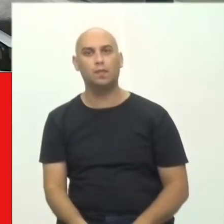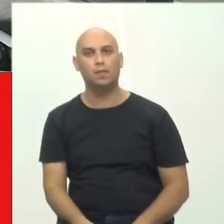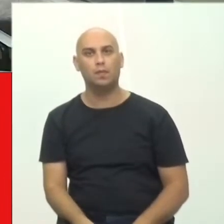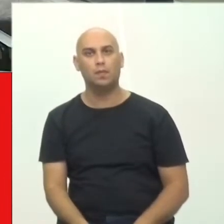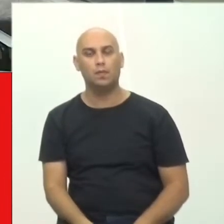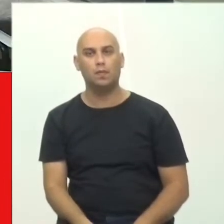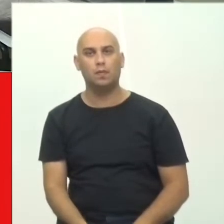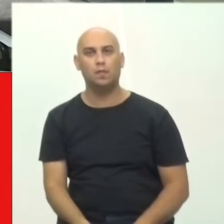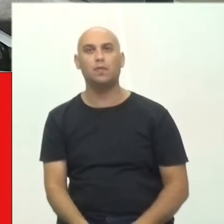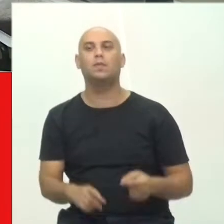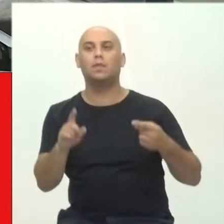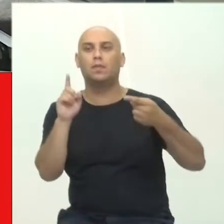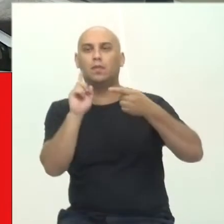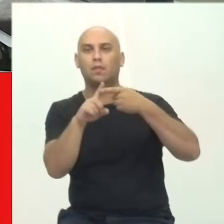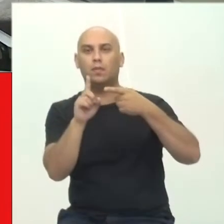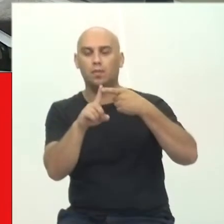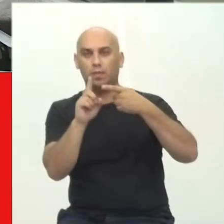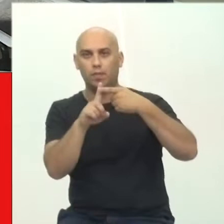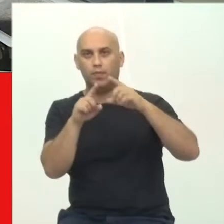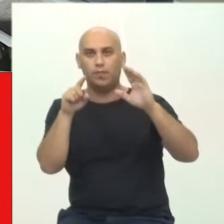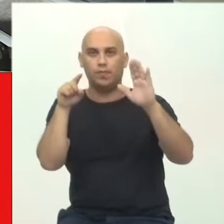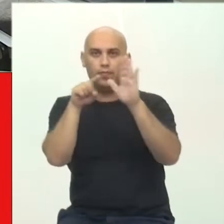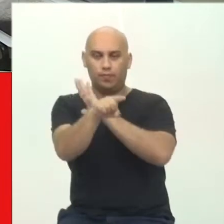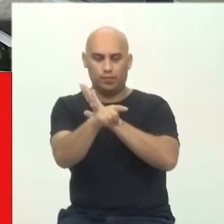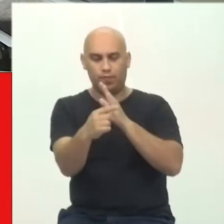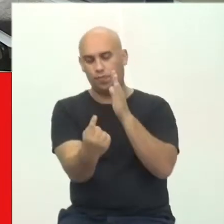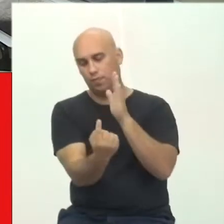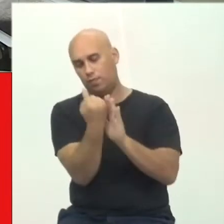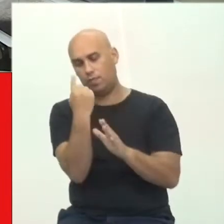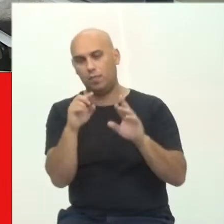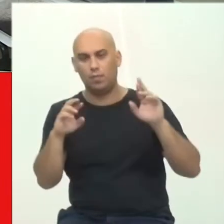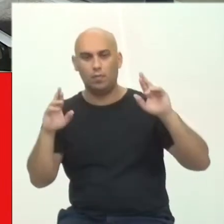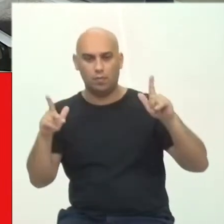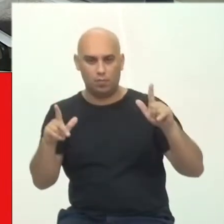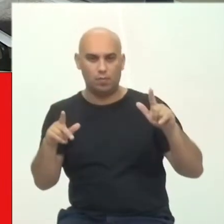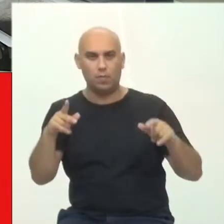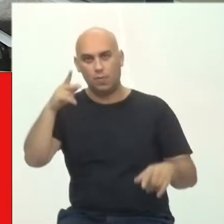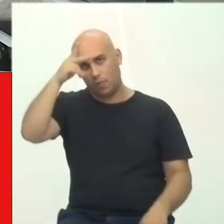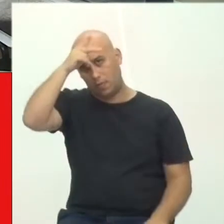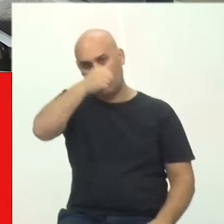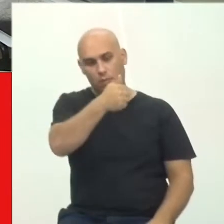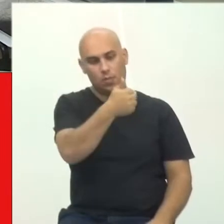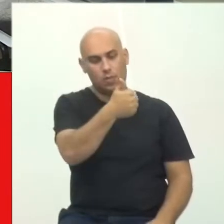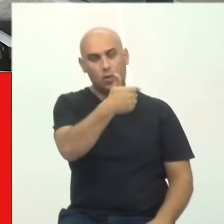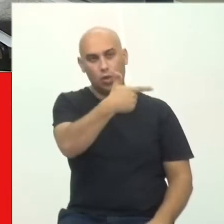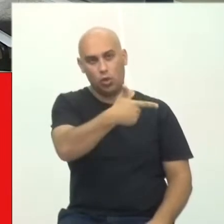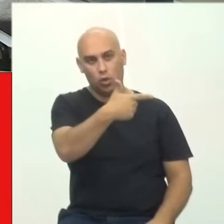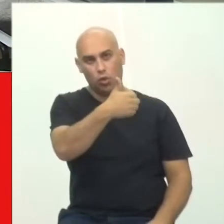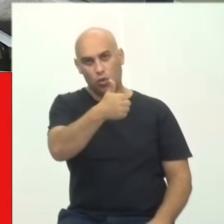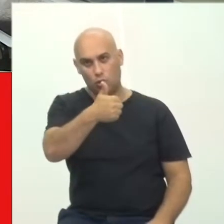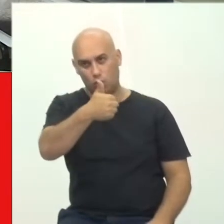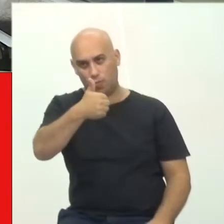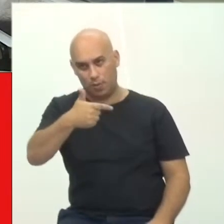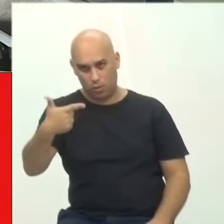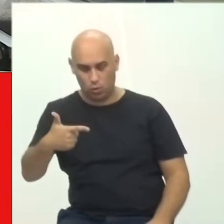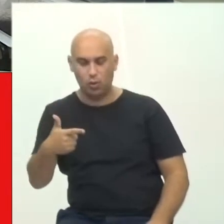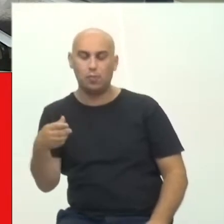Então, primeiramente, a primeira pergunta, né, em relação à diferença do projeto de 2012 para essa